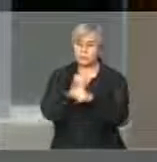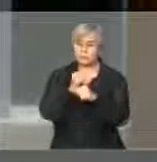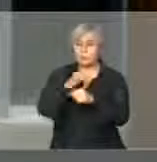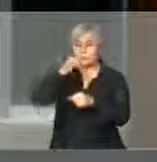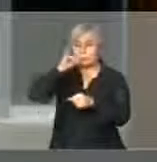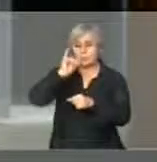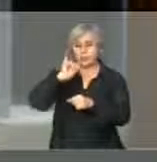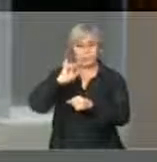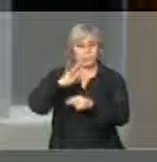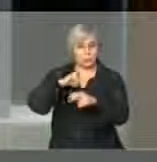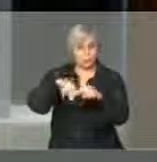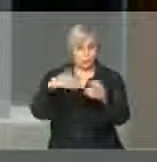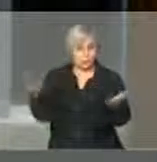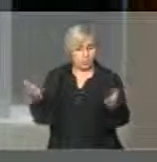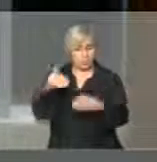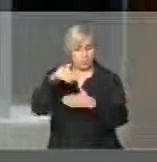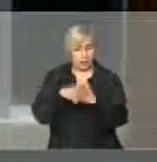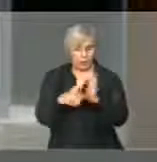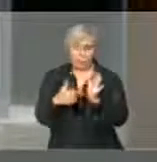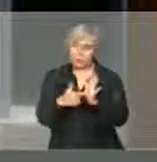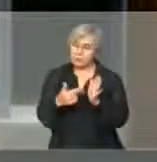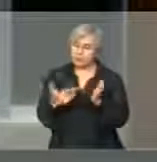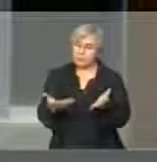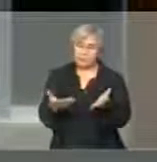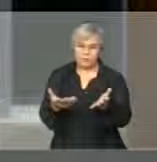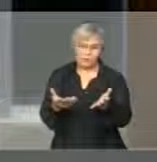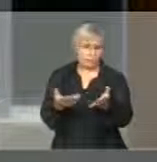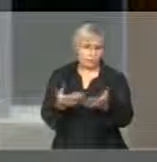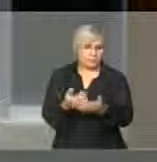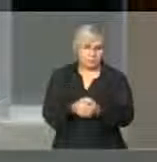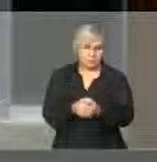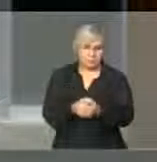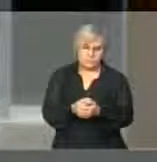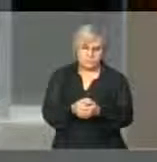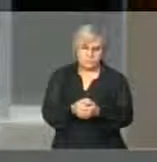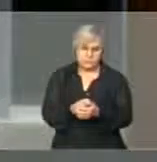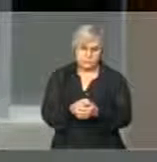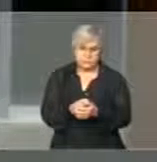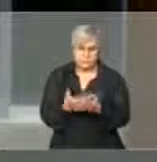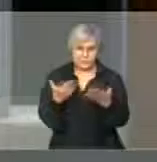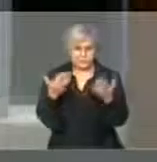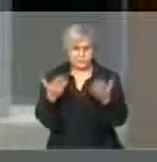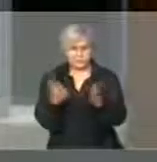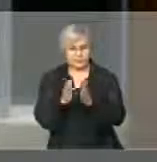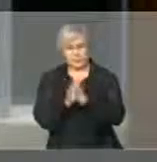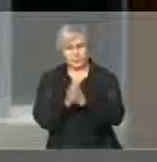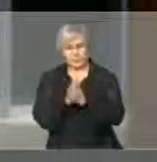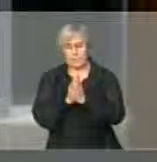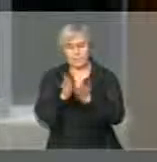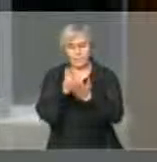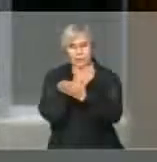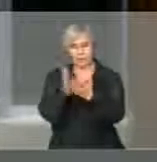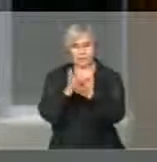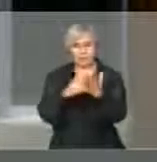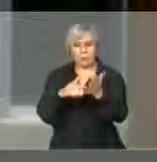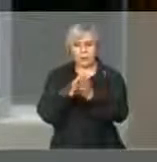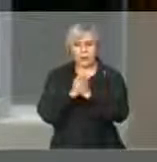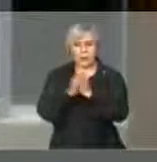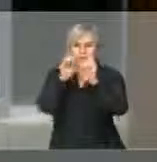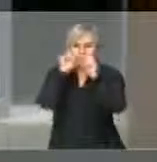votação de hoje. É muita responsabilidade nessa votação. Então, senhoras e senhores, eu peço a